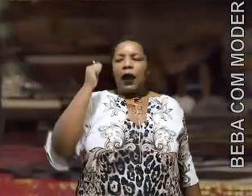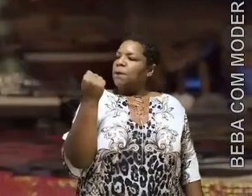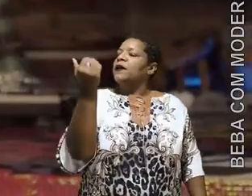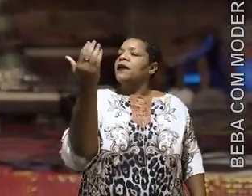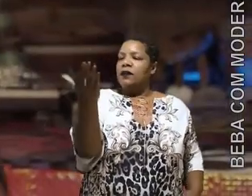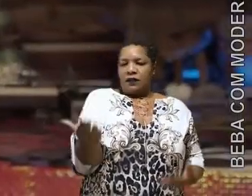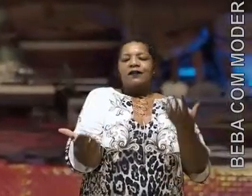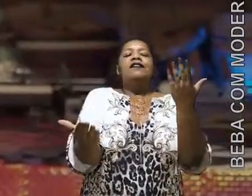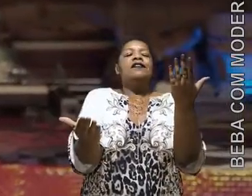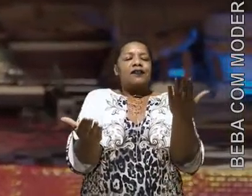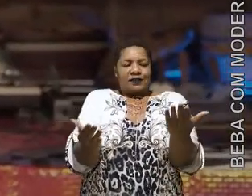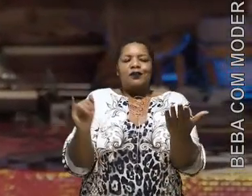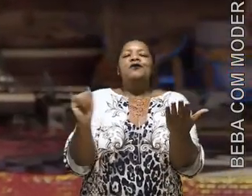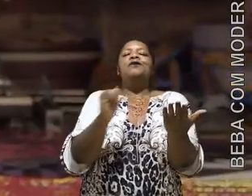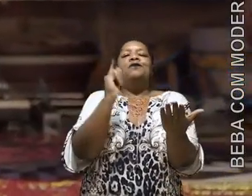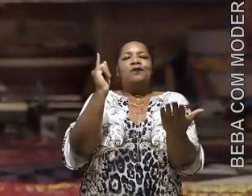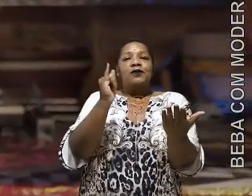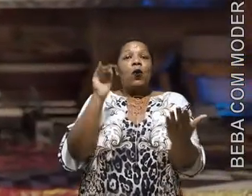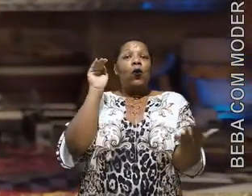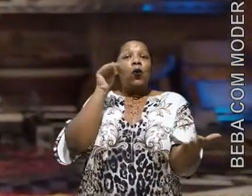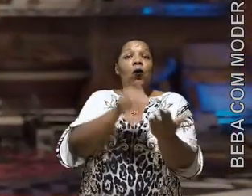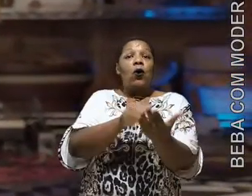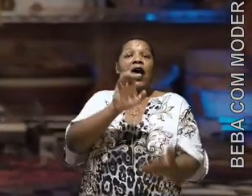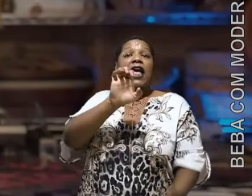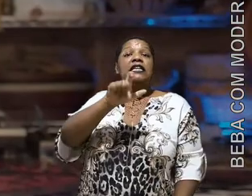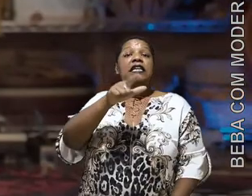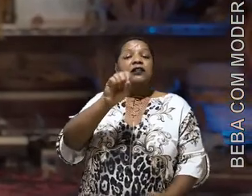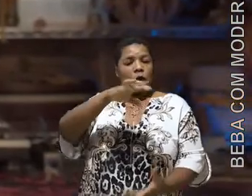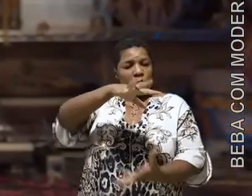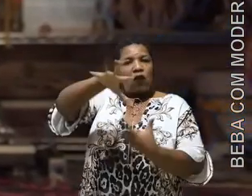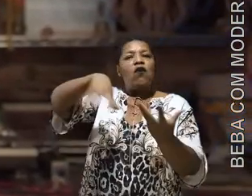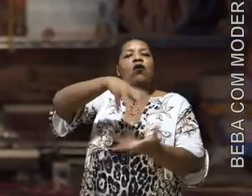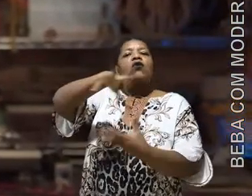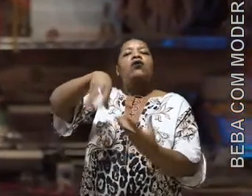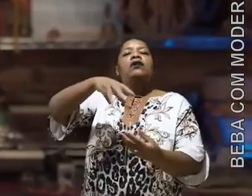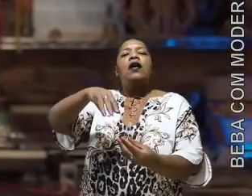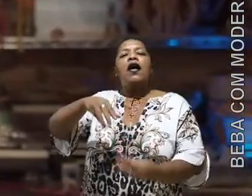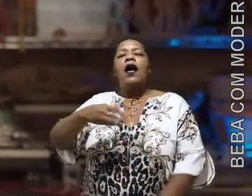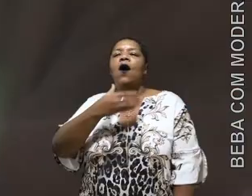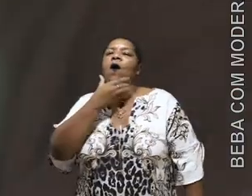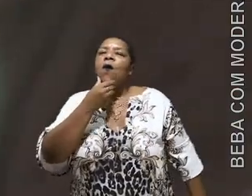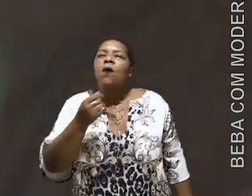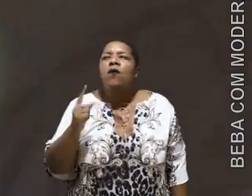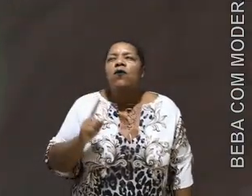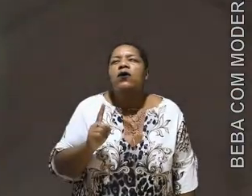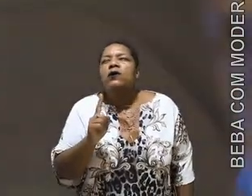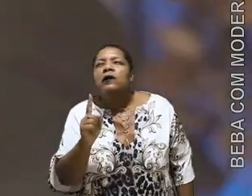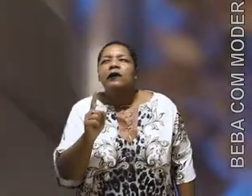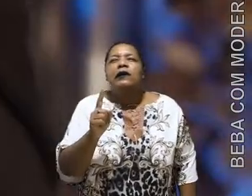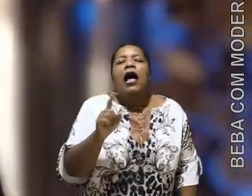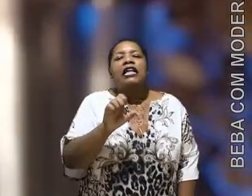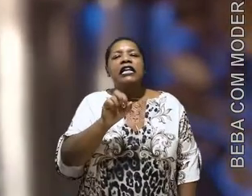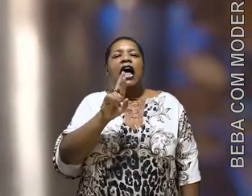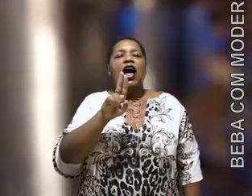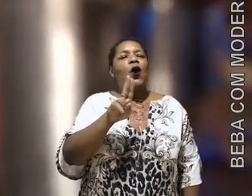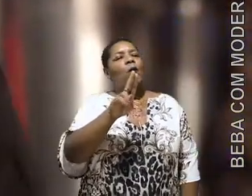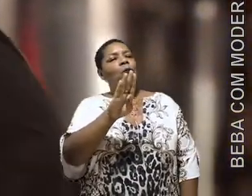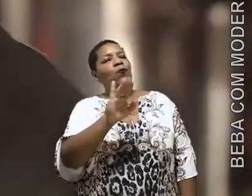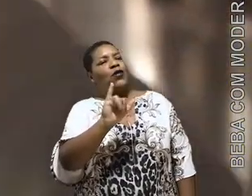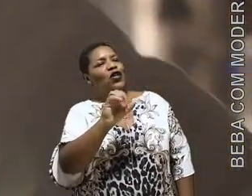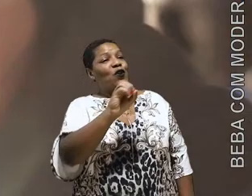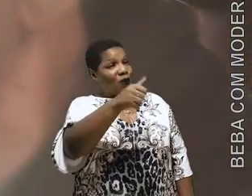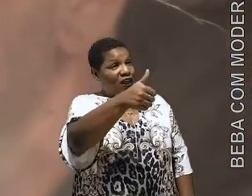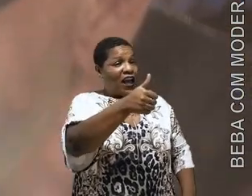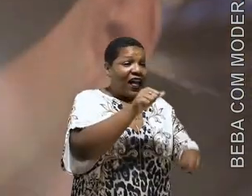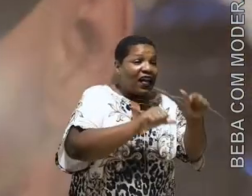sabe o valor que faz sua última parada Estação Redondo São buraquinho vai sozinho ao